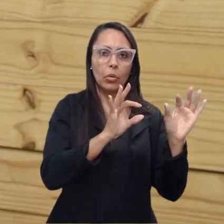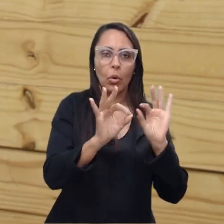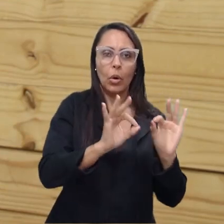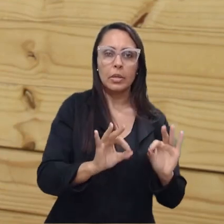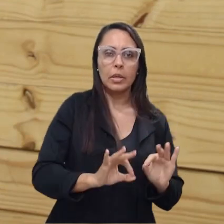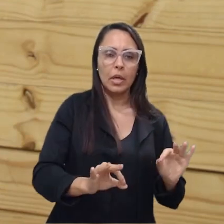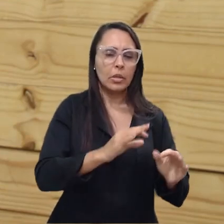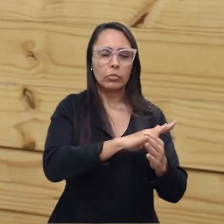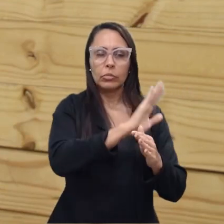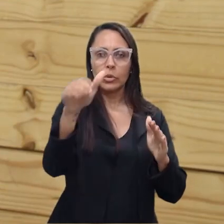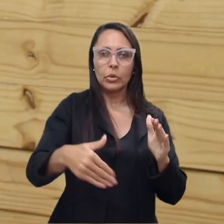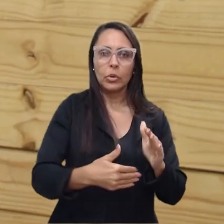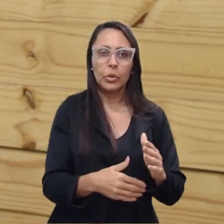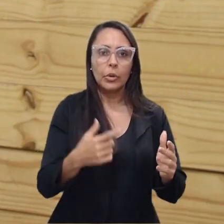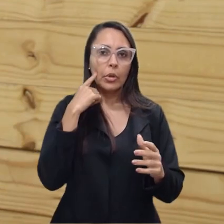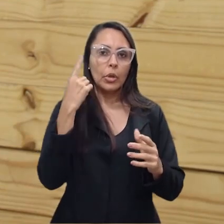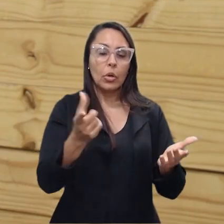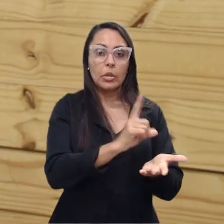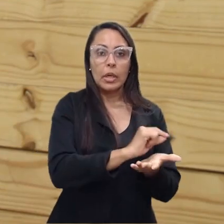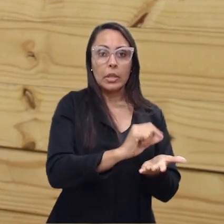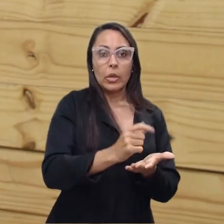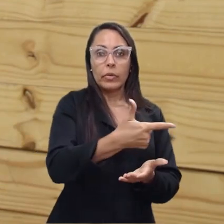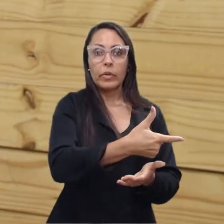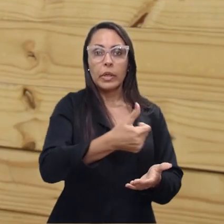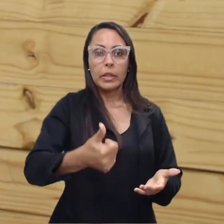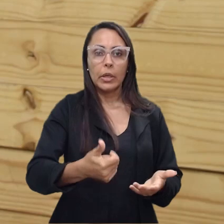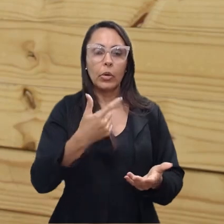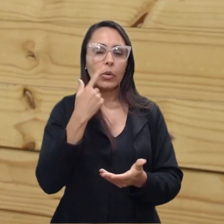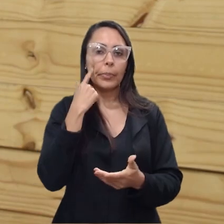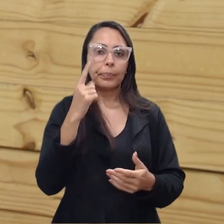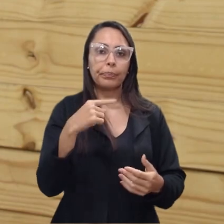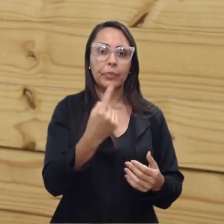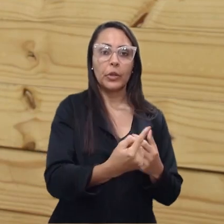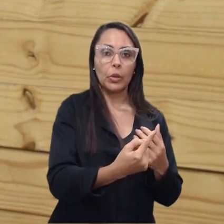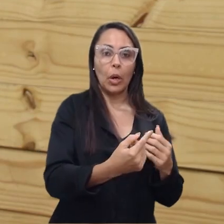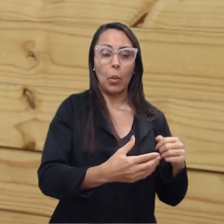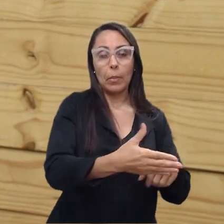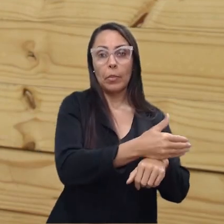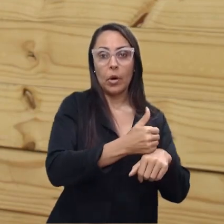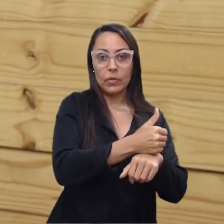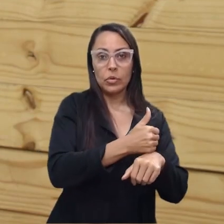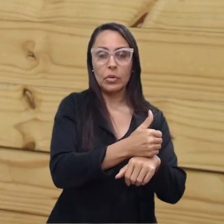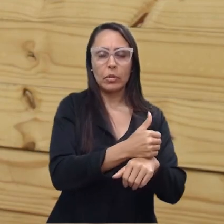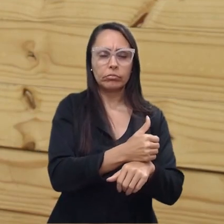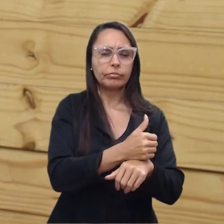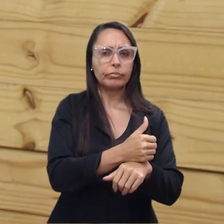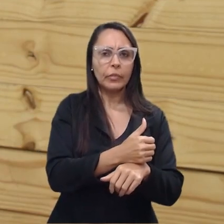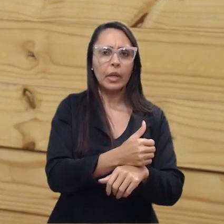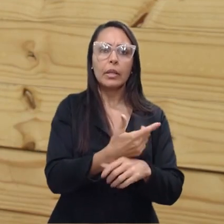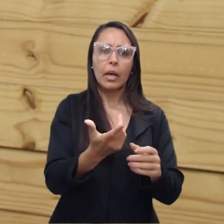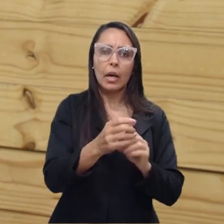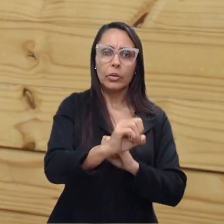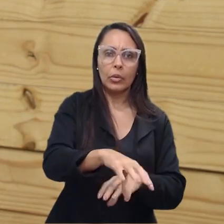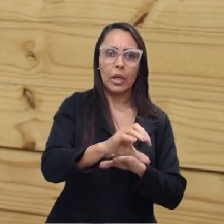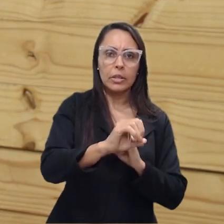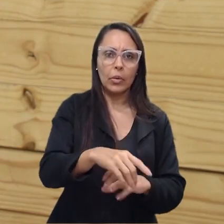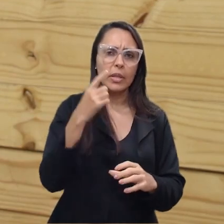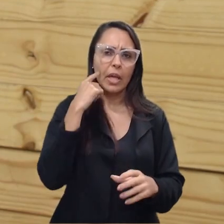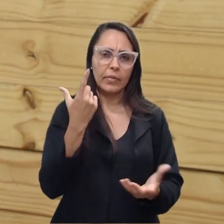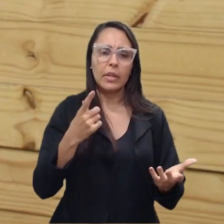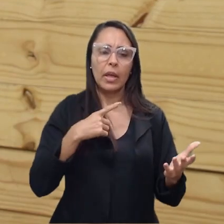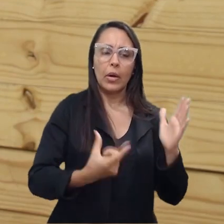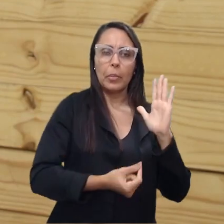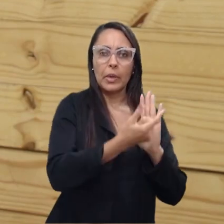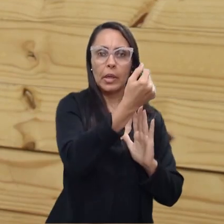se dar. O nosso artigo 21, ele prevê que o profissional da educação, ele deve receber uma remuneração